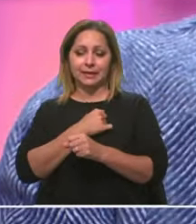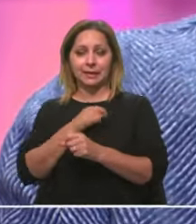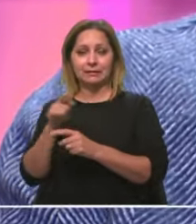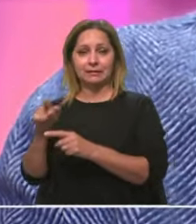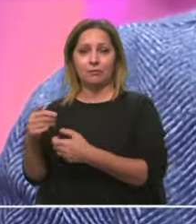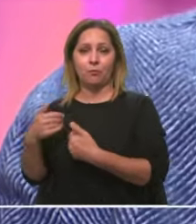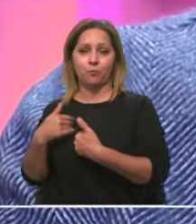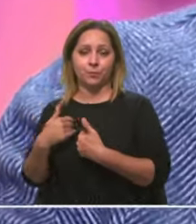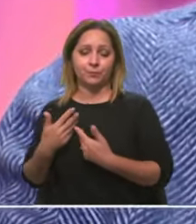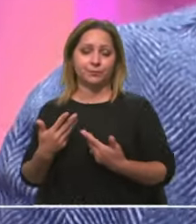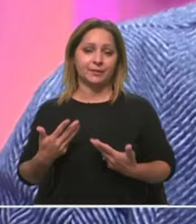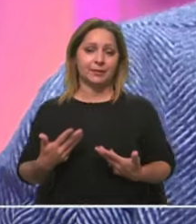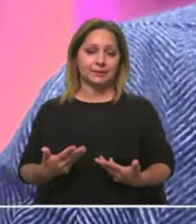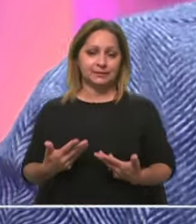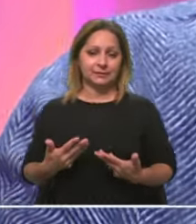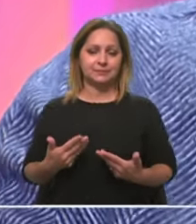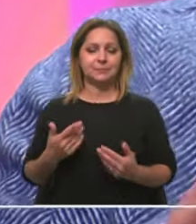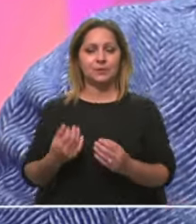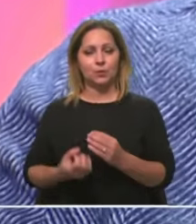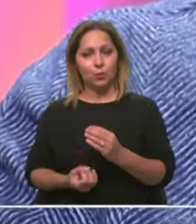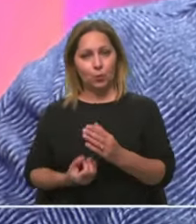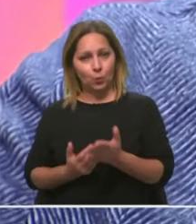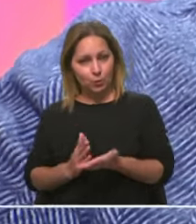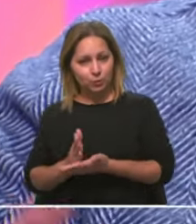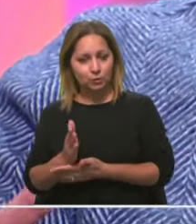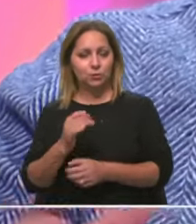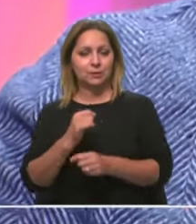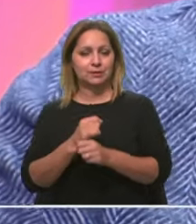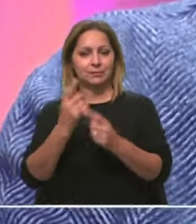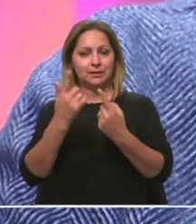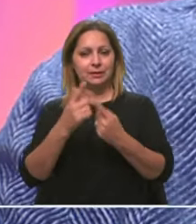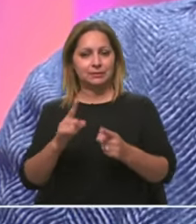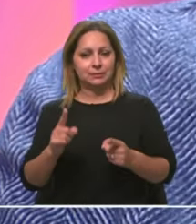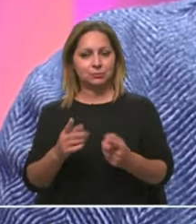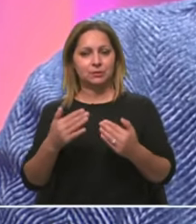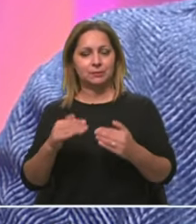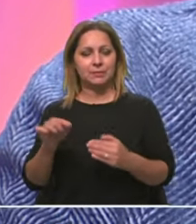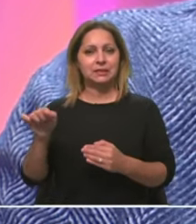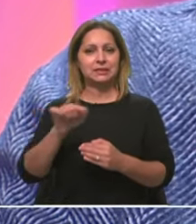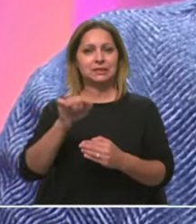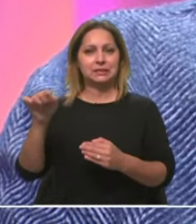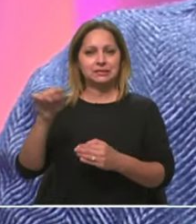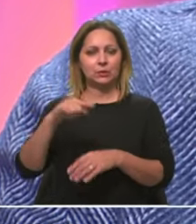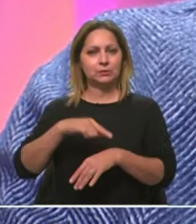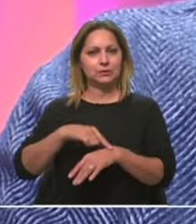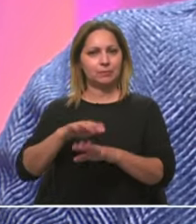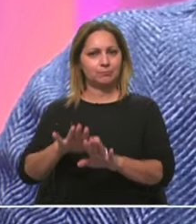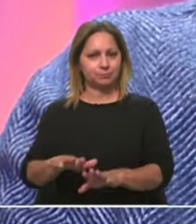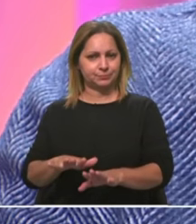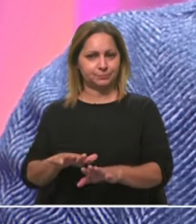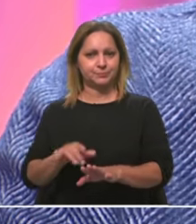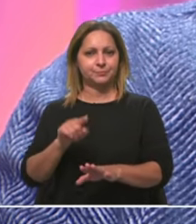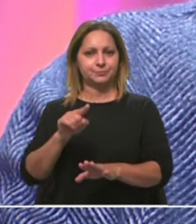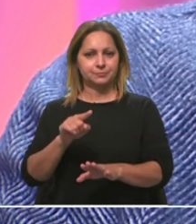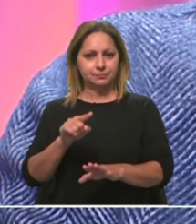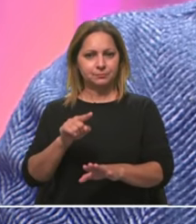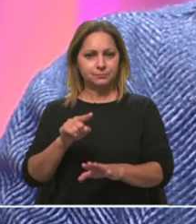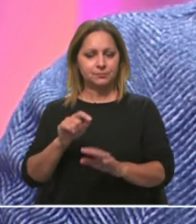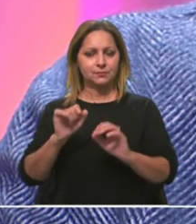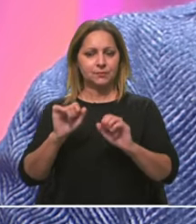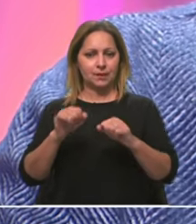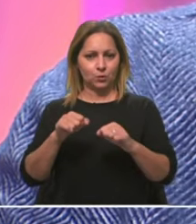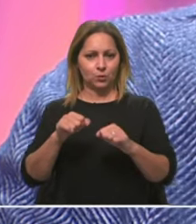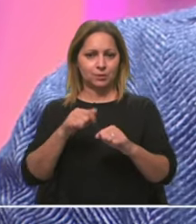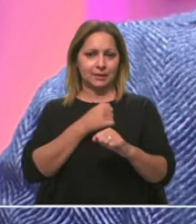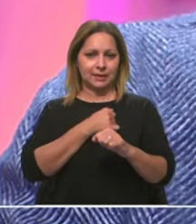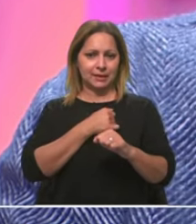e então assim dessa forma continuo a fazer música mas mas faço um tempo sem sem digressões mas tanto e é uma uma situação consensual lá em casa porque